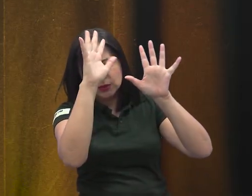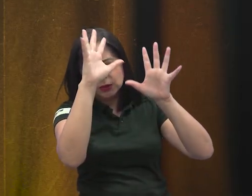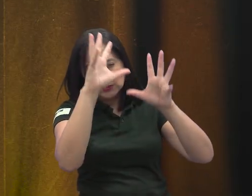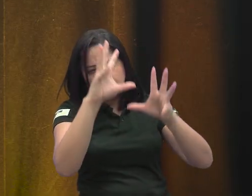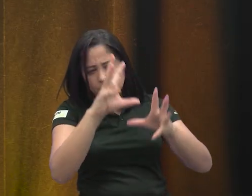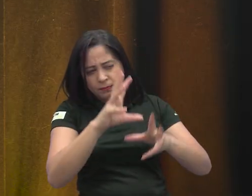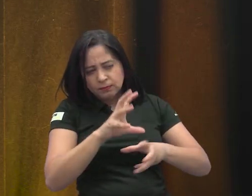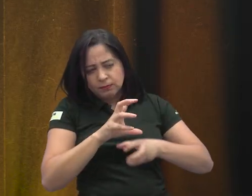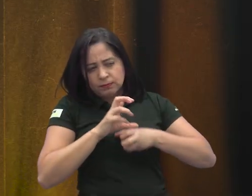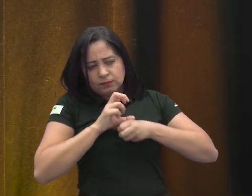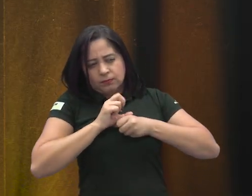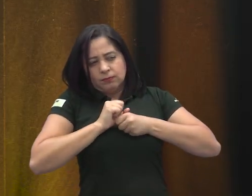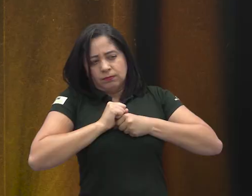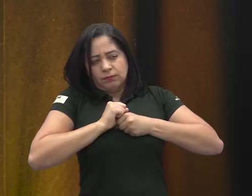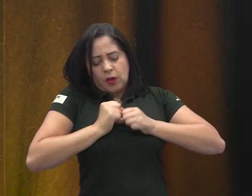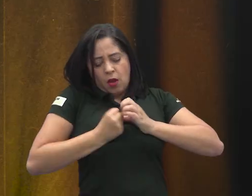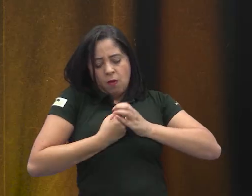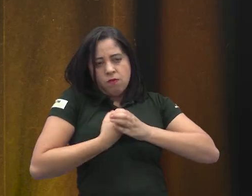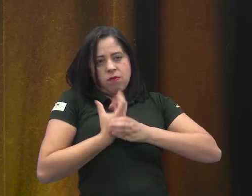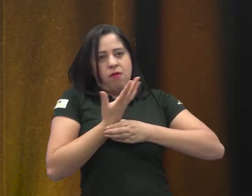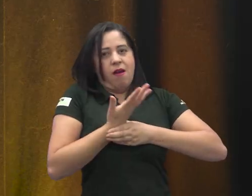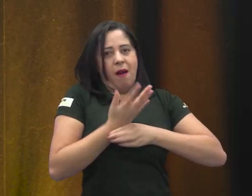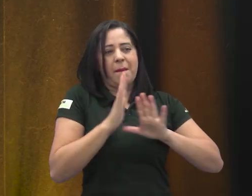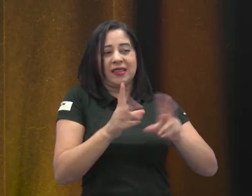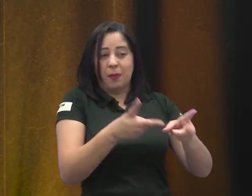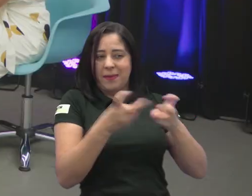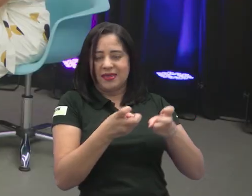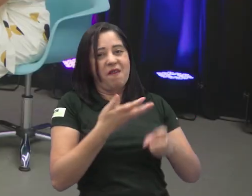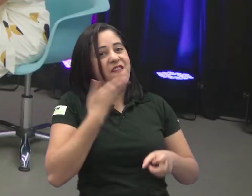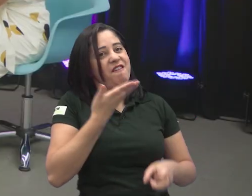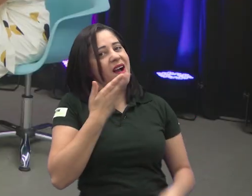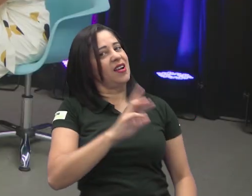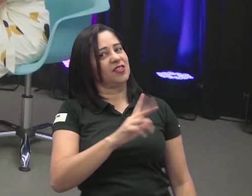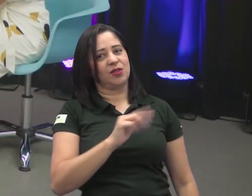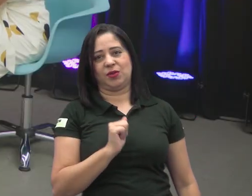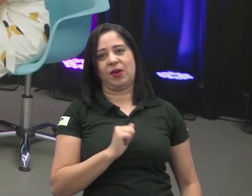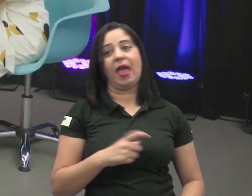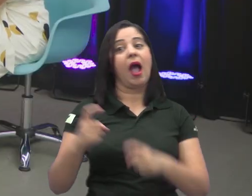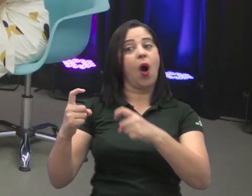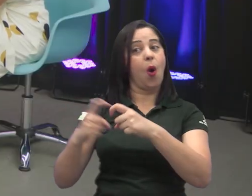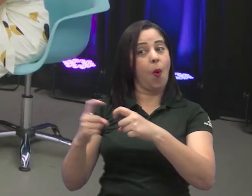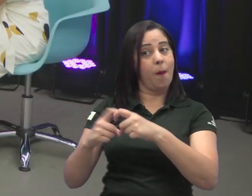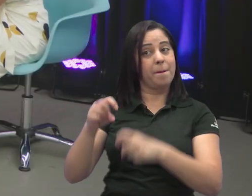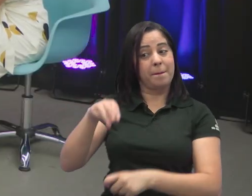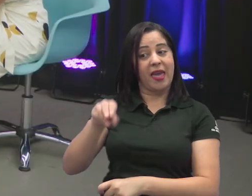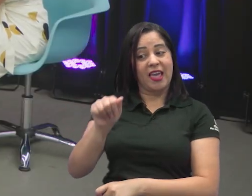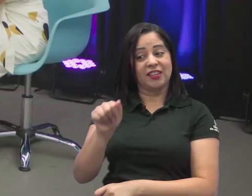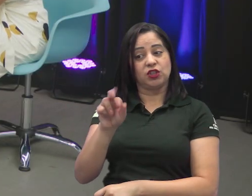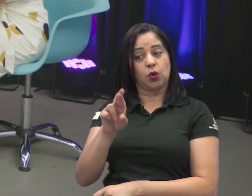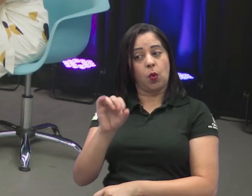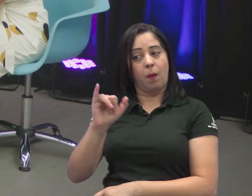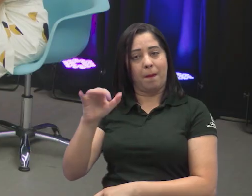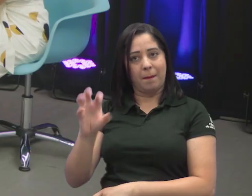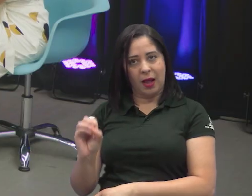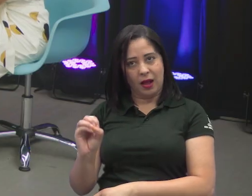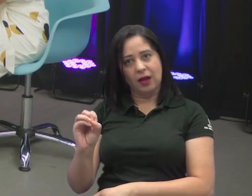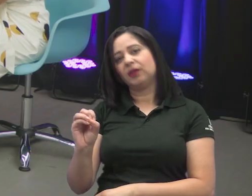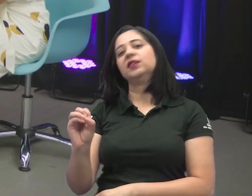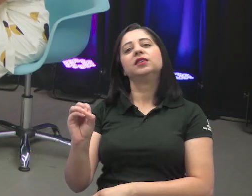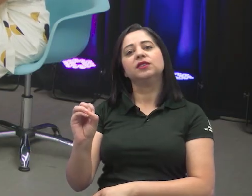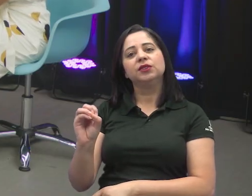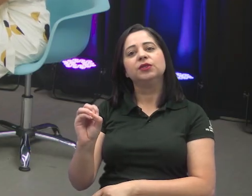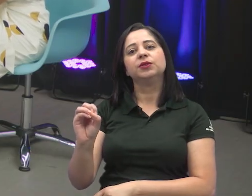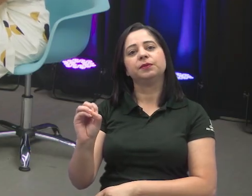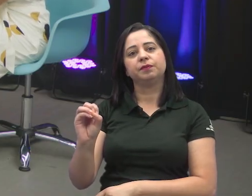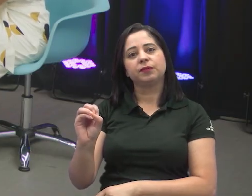E aí a gente percebe que não é fácil. E o doutor Mário Jorge, que esteve conosco no primeiro bloco, ele faz parte